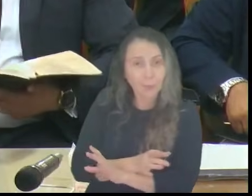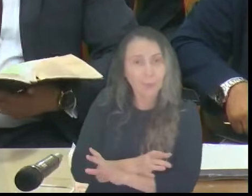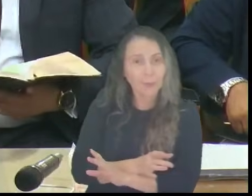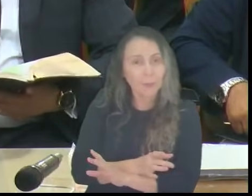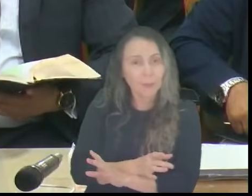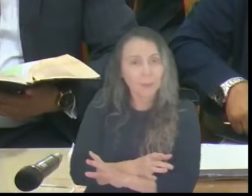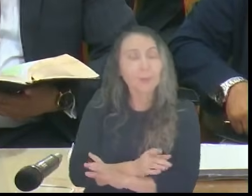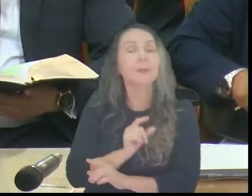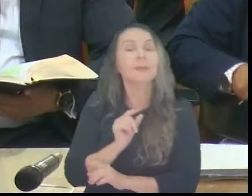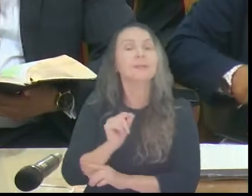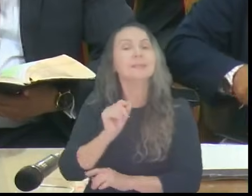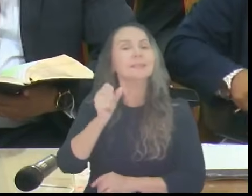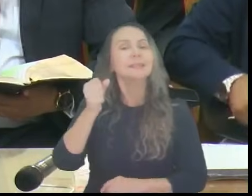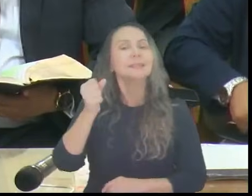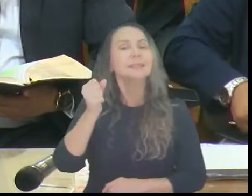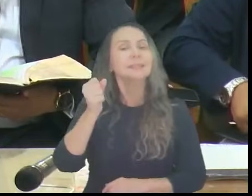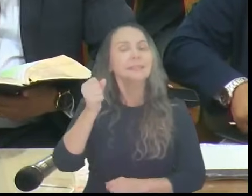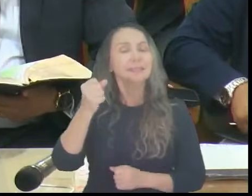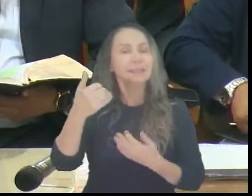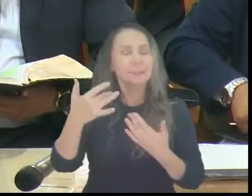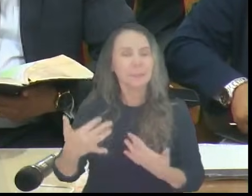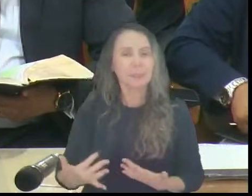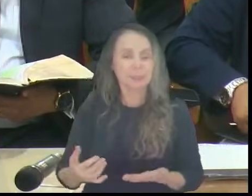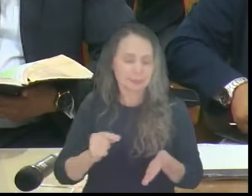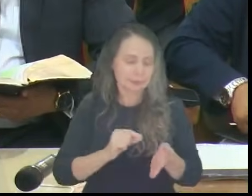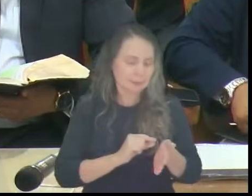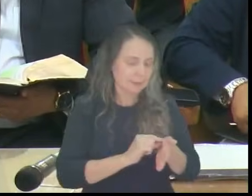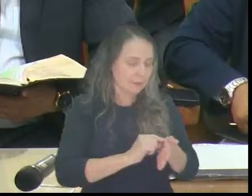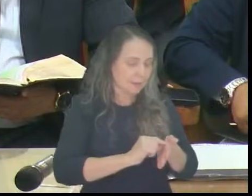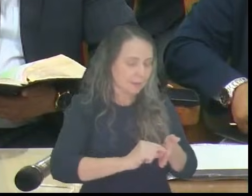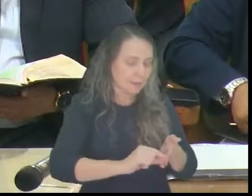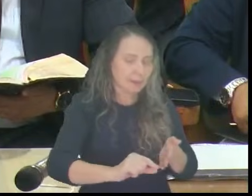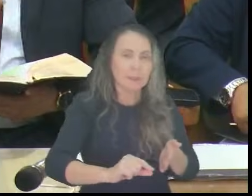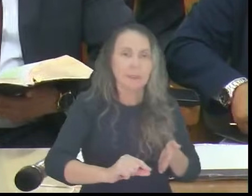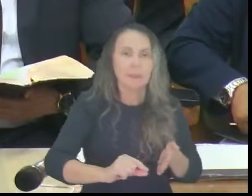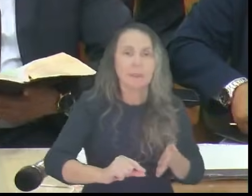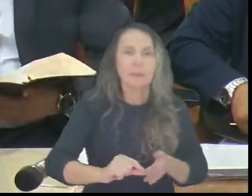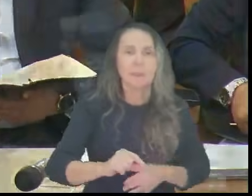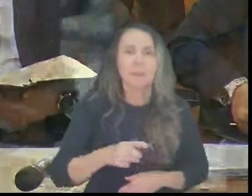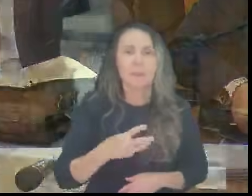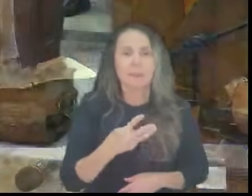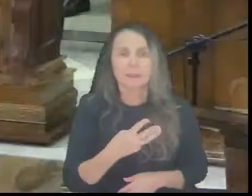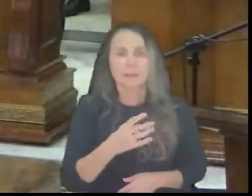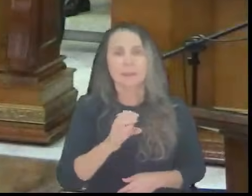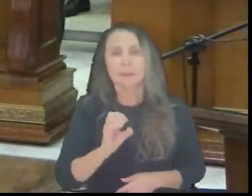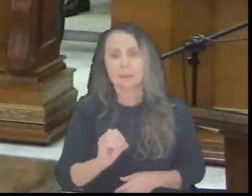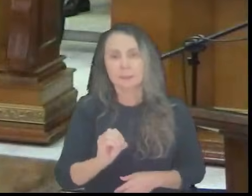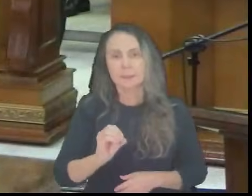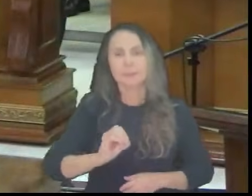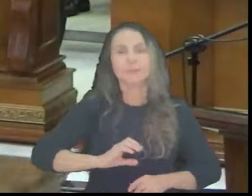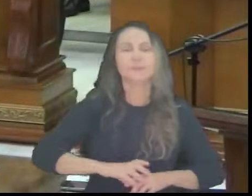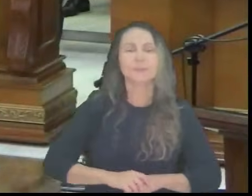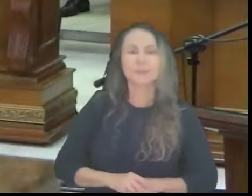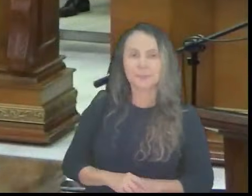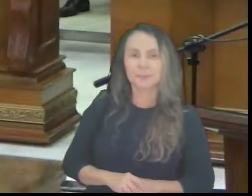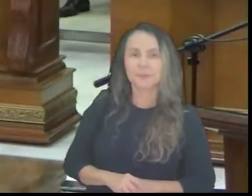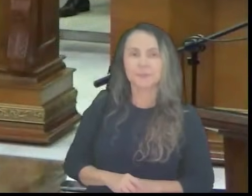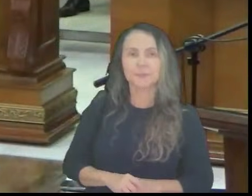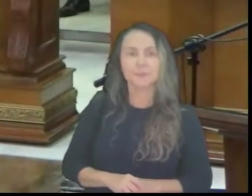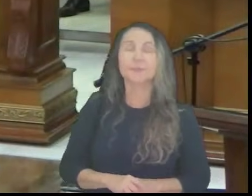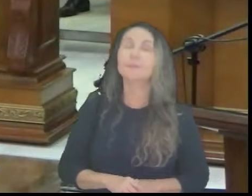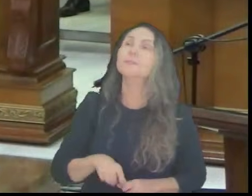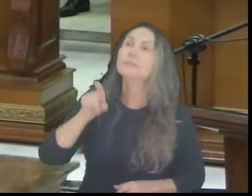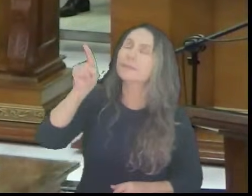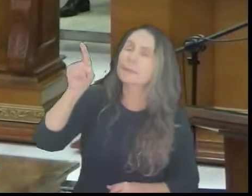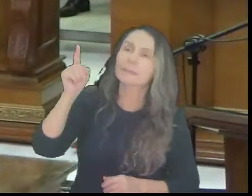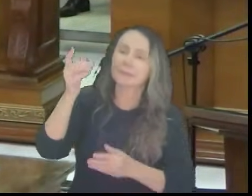aí diz o quê? Versículo de número 30. Enquanto estendes a mão